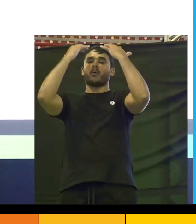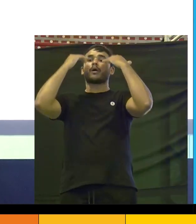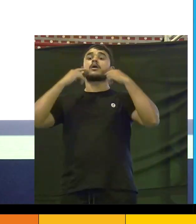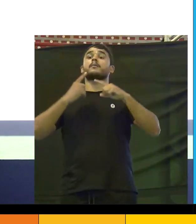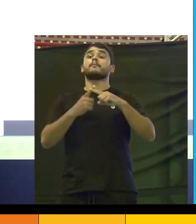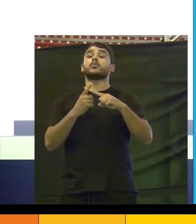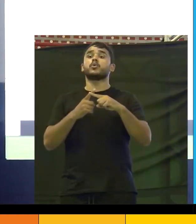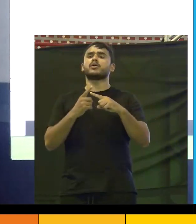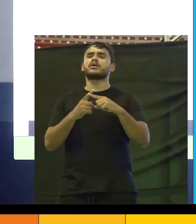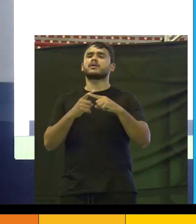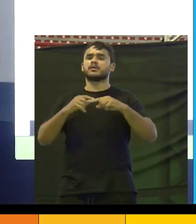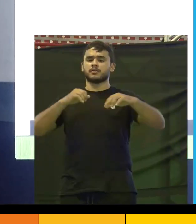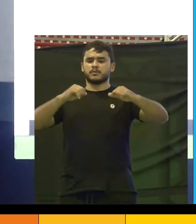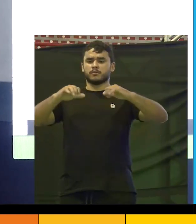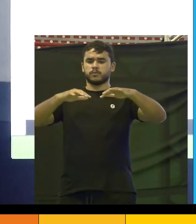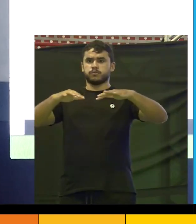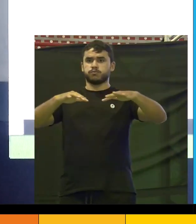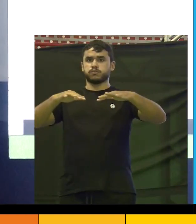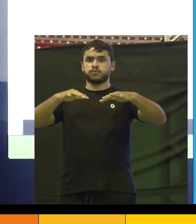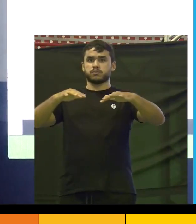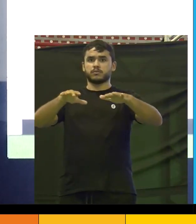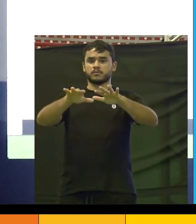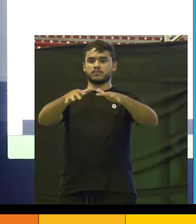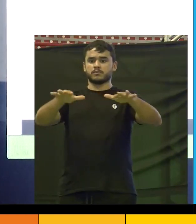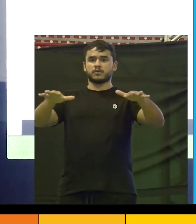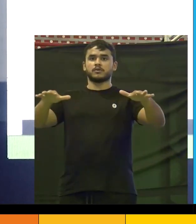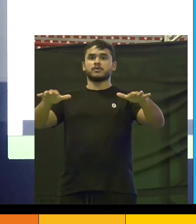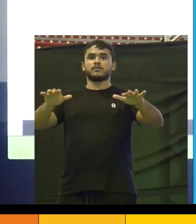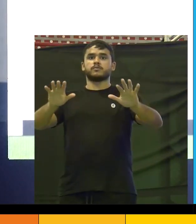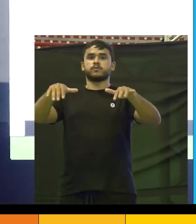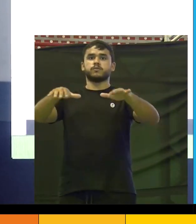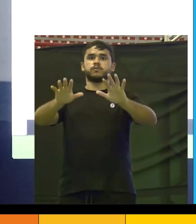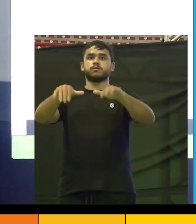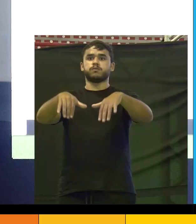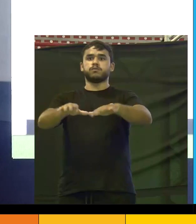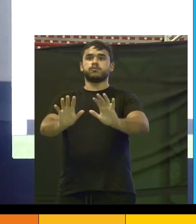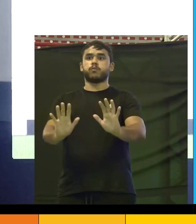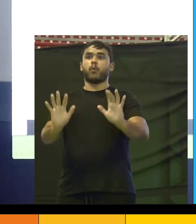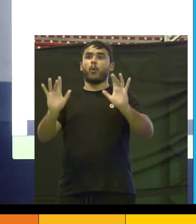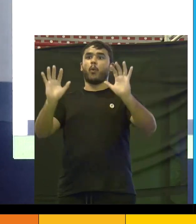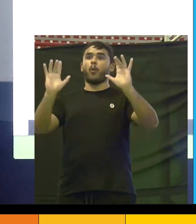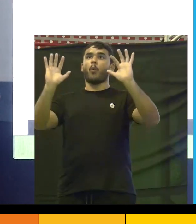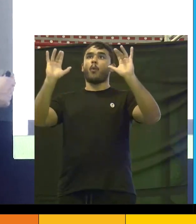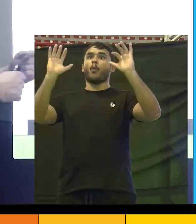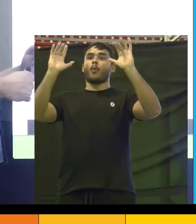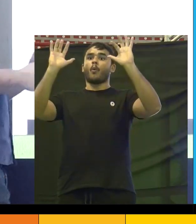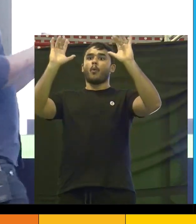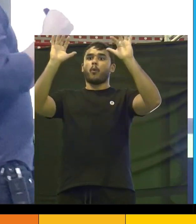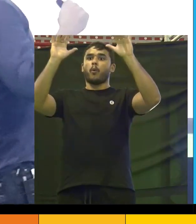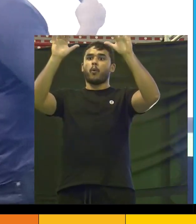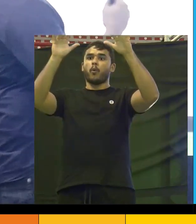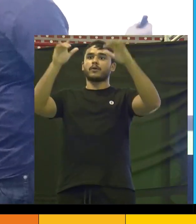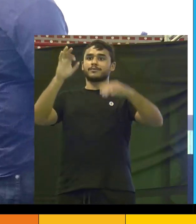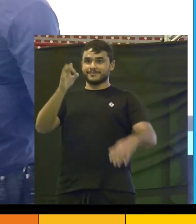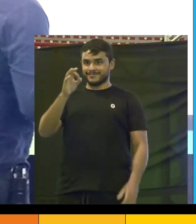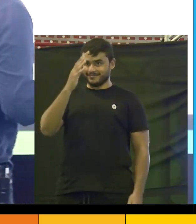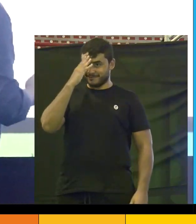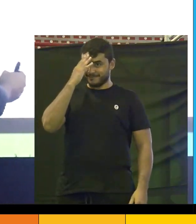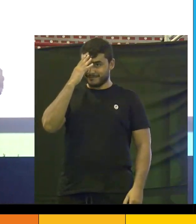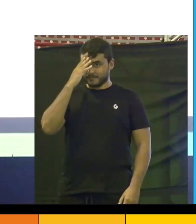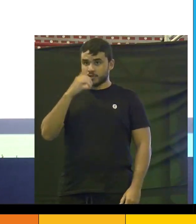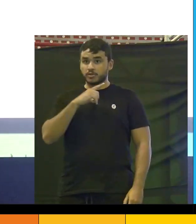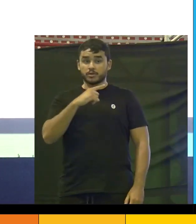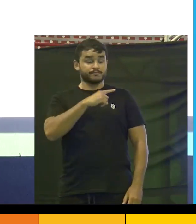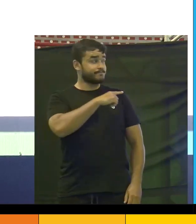abalos sísmicos e também são conhecidos como maremotos. Os tsunamis têm um enorme